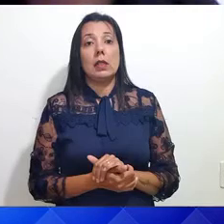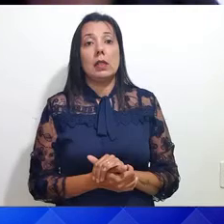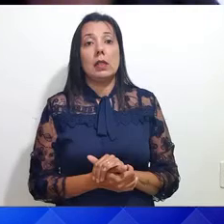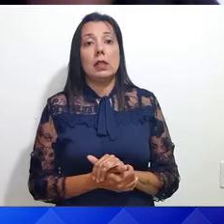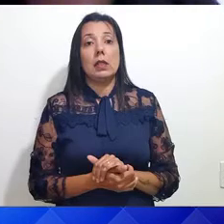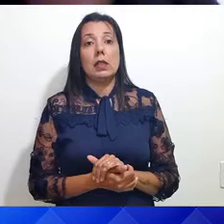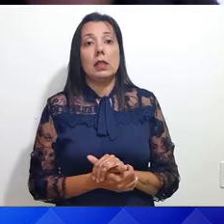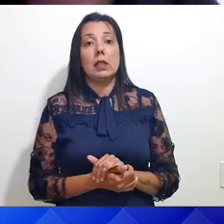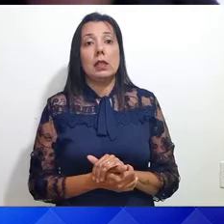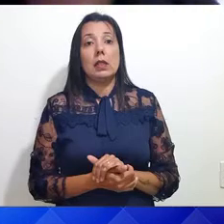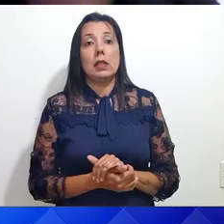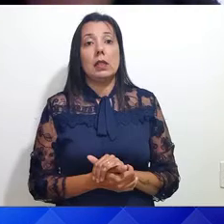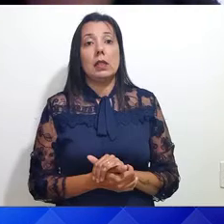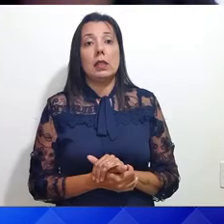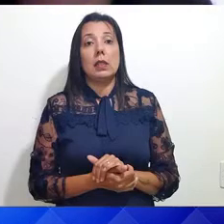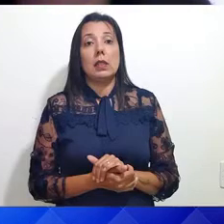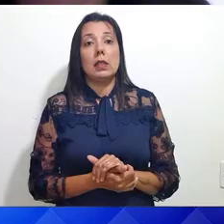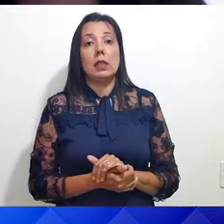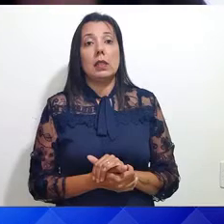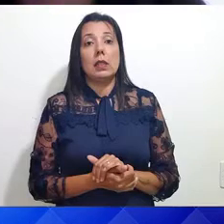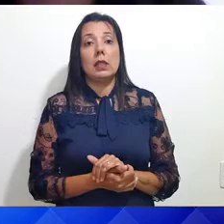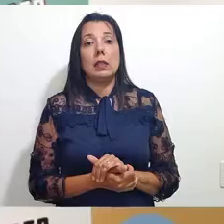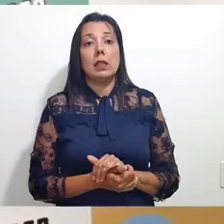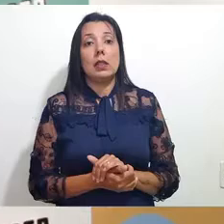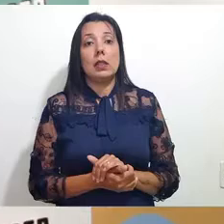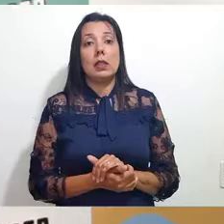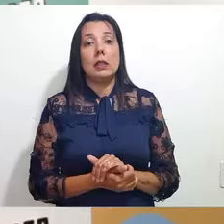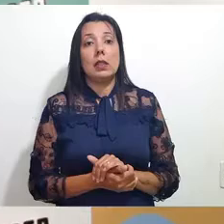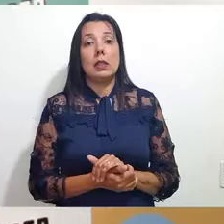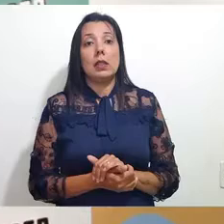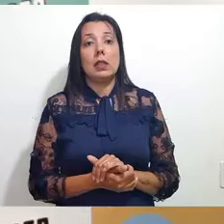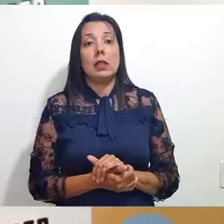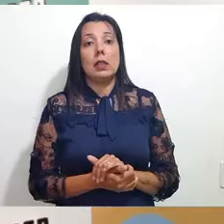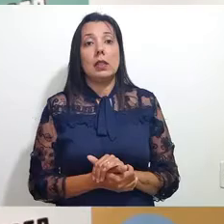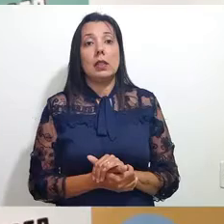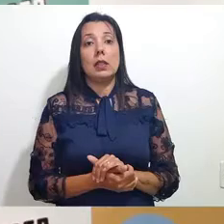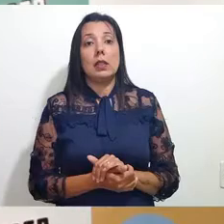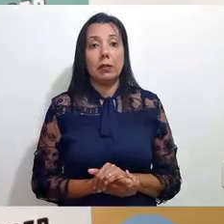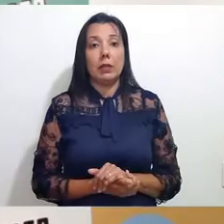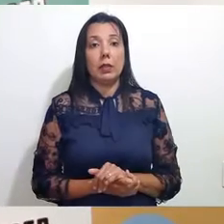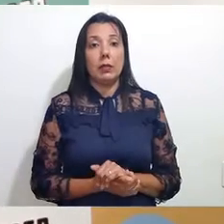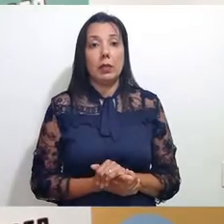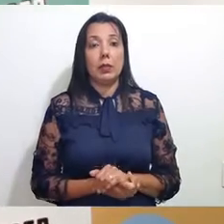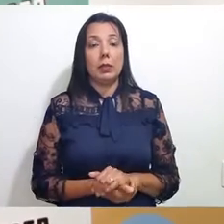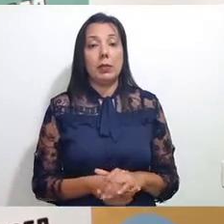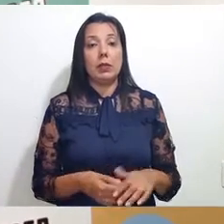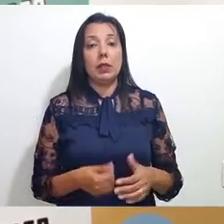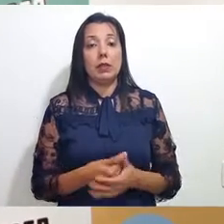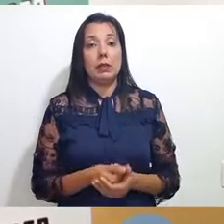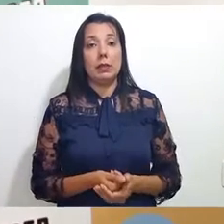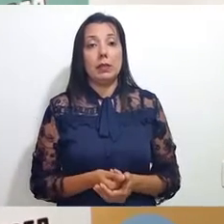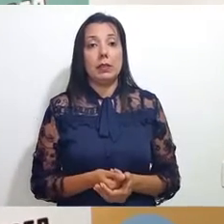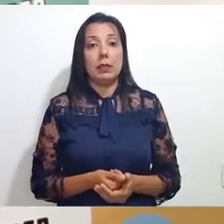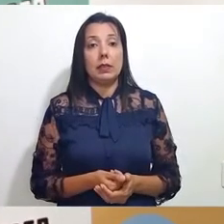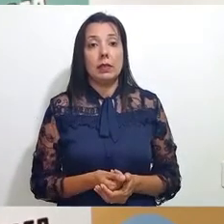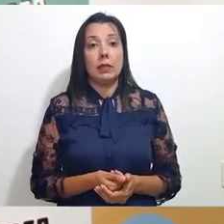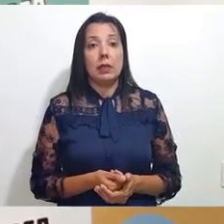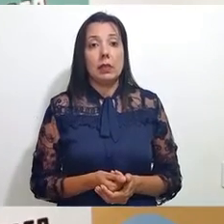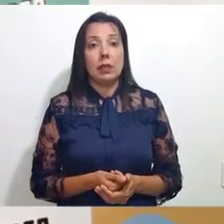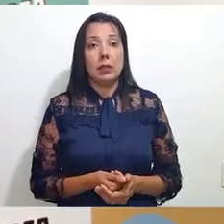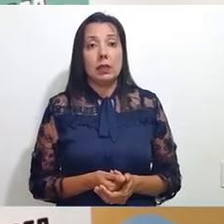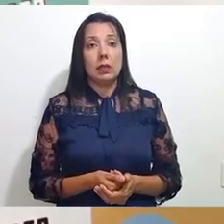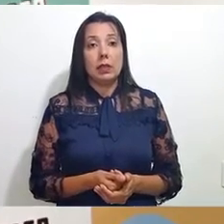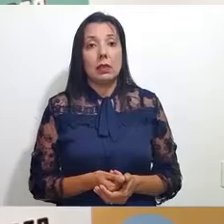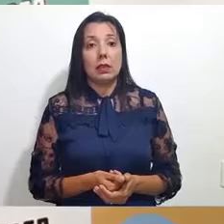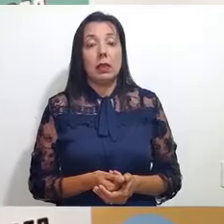campanha sobre obra, campanha agora com a epidemia, mas não tem nenhuma campanha de combate à violência contra as